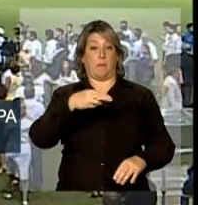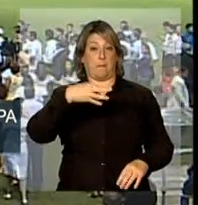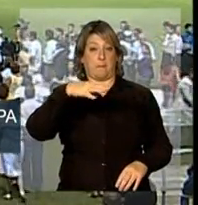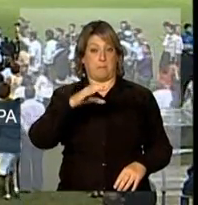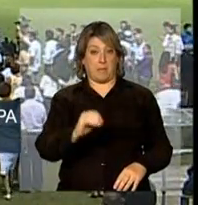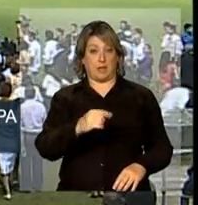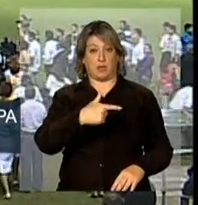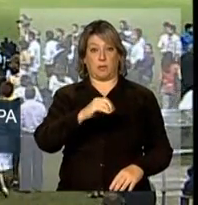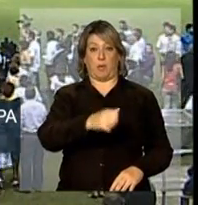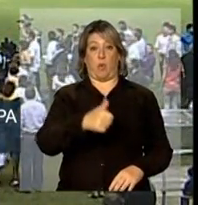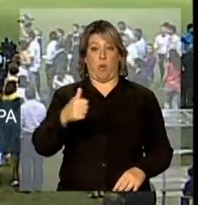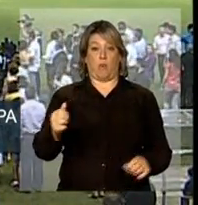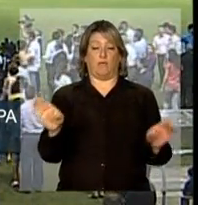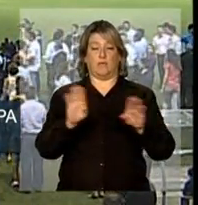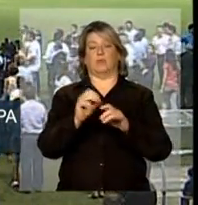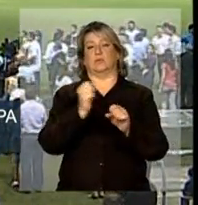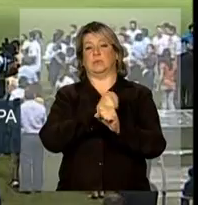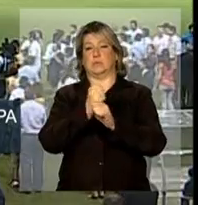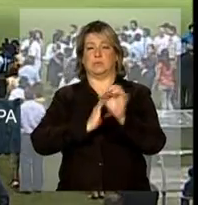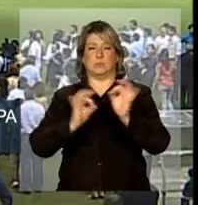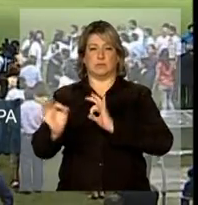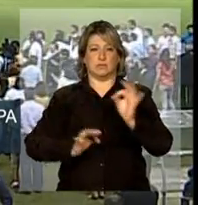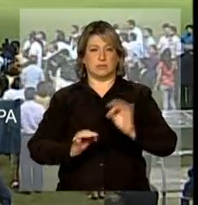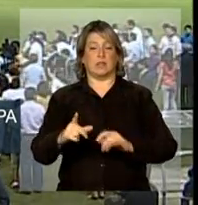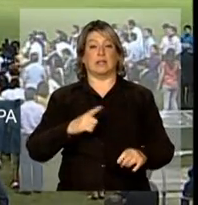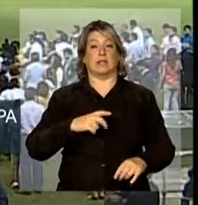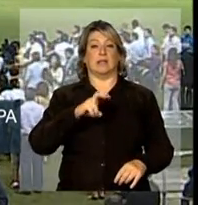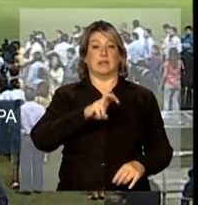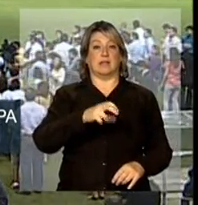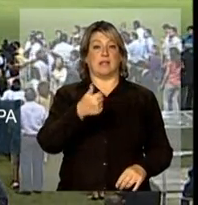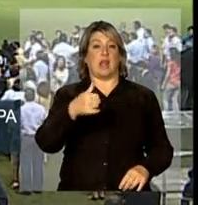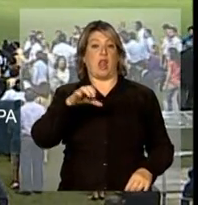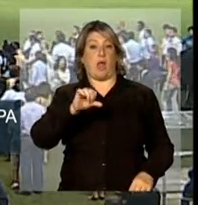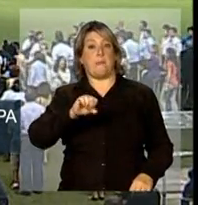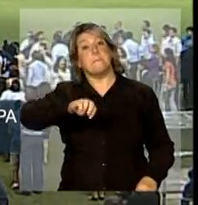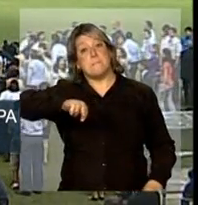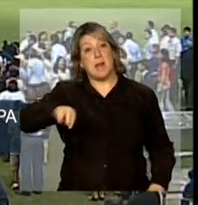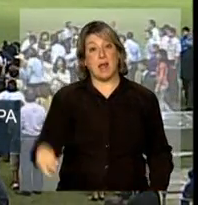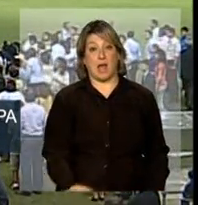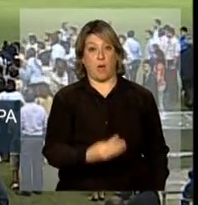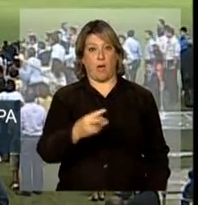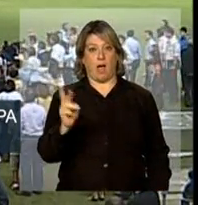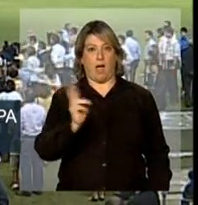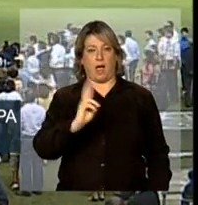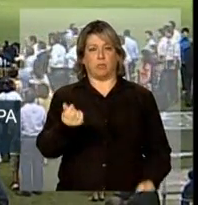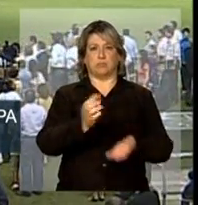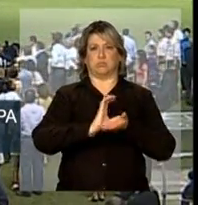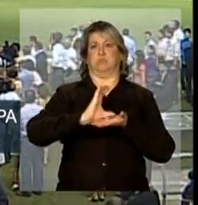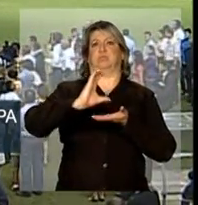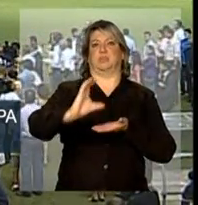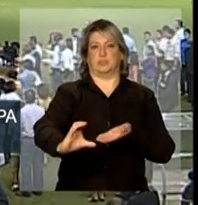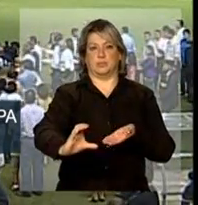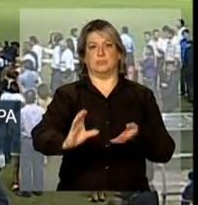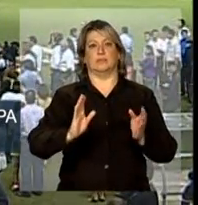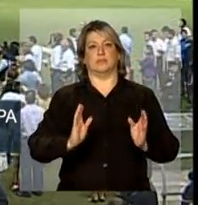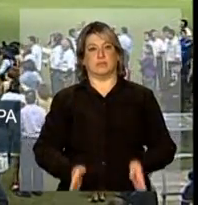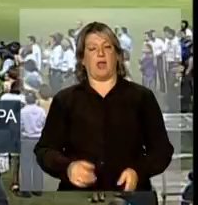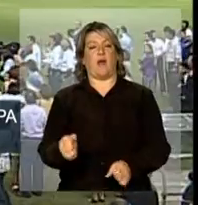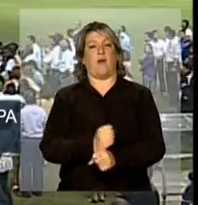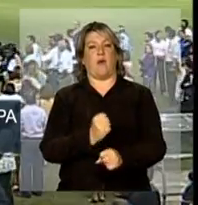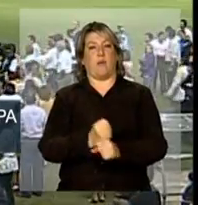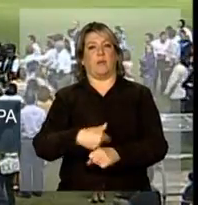2011. Houve um investimento de R$ 519 milhões de reais.